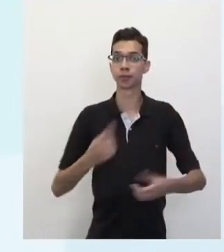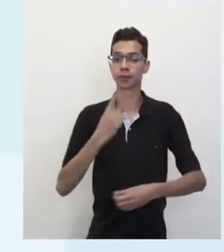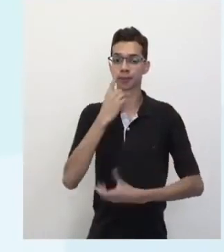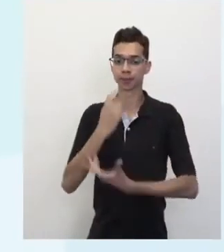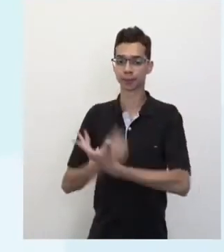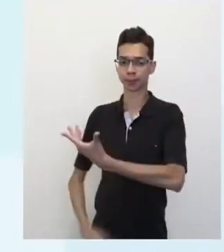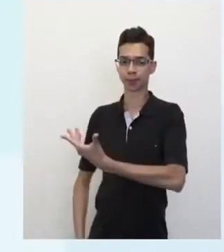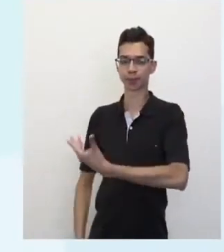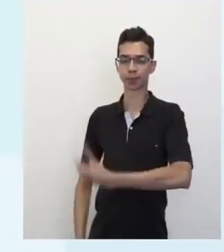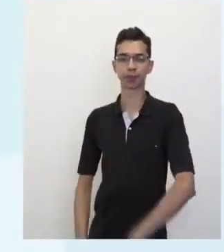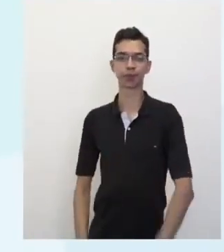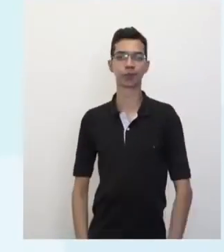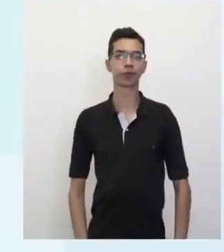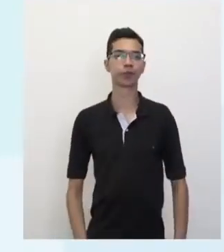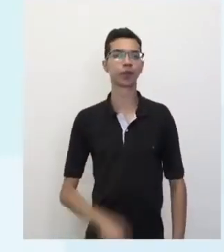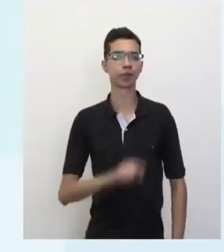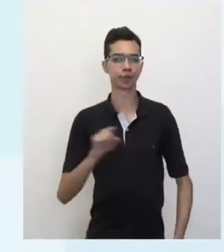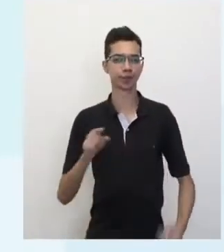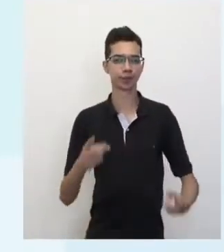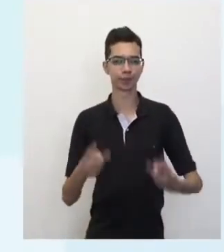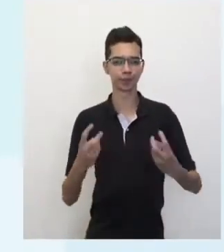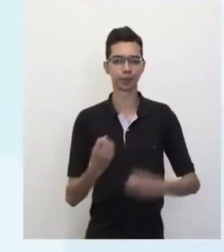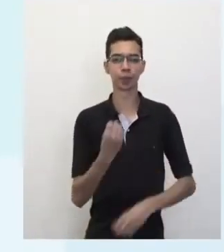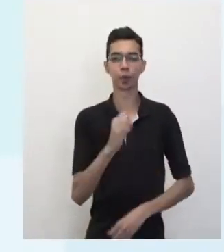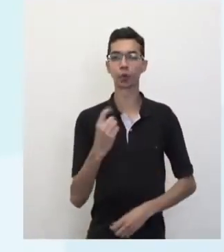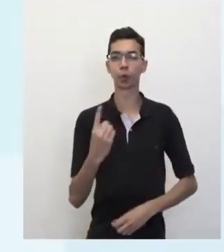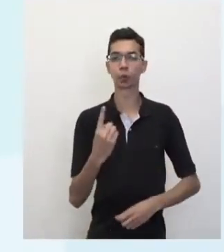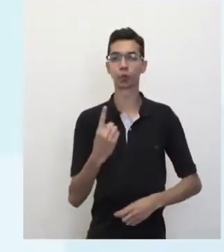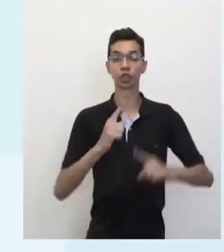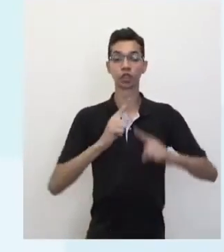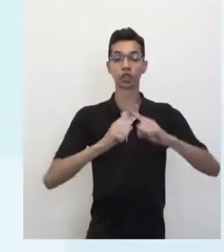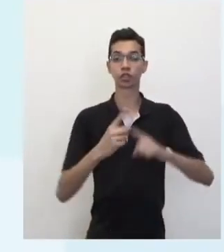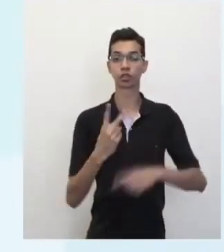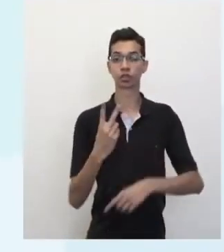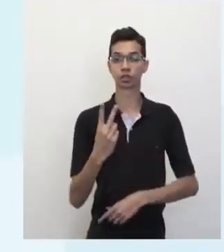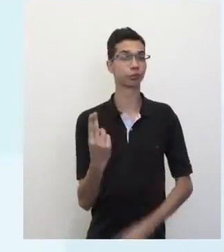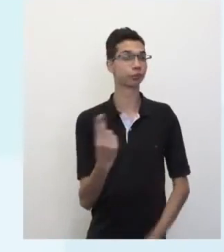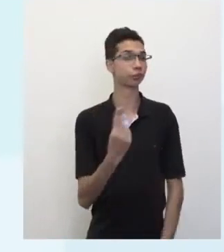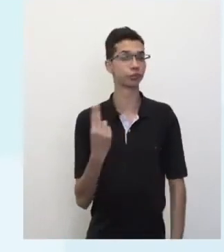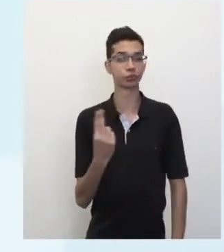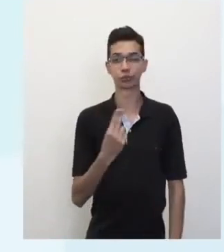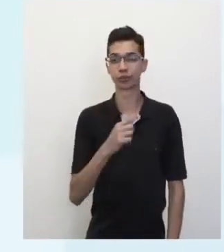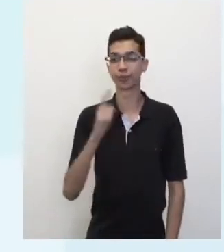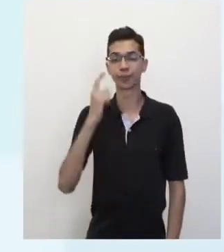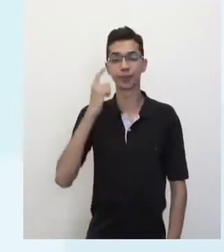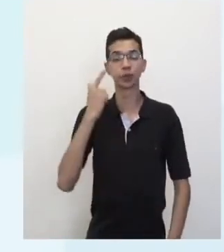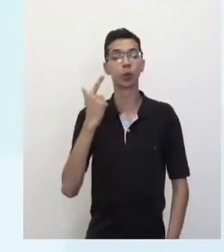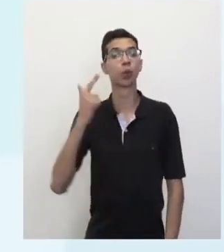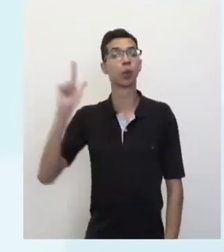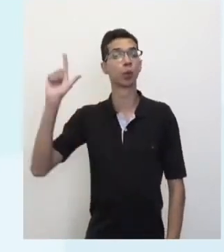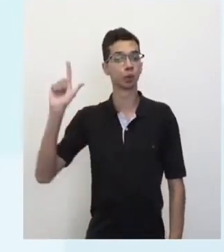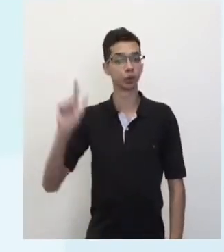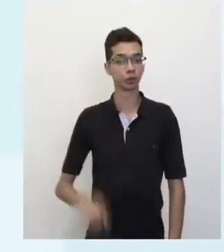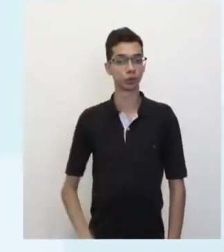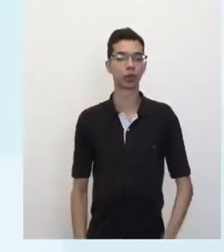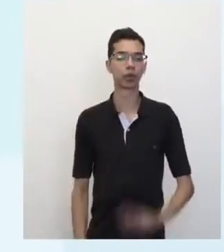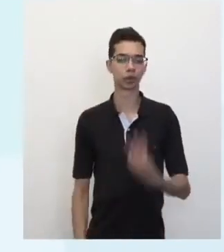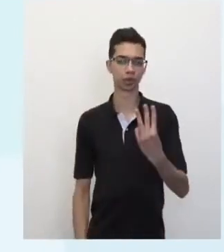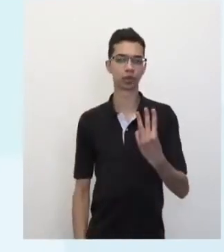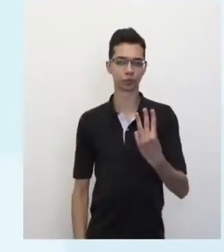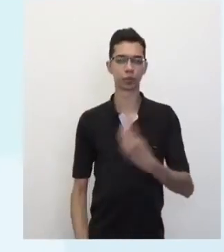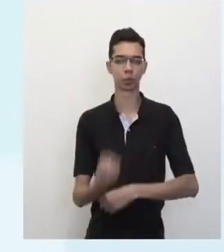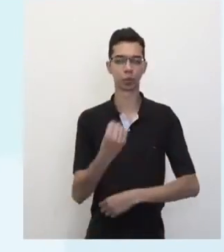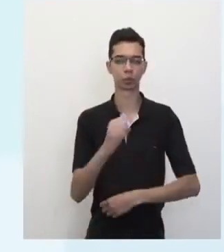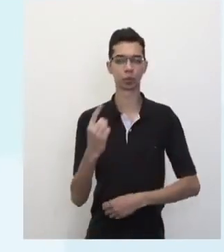né? Ó, veja que 81 não dá por 2, então eu tenho que pensar no outro primo, que é o 3. 81 está na tabuada